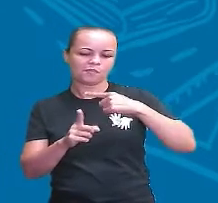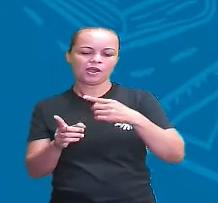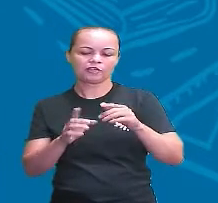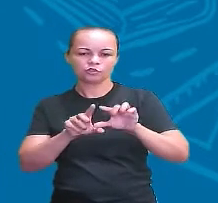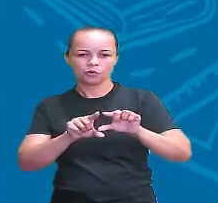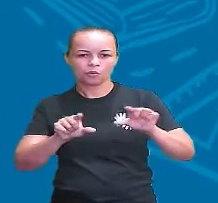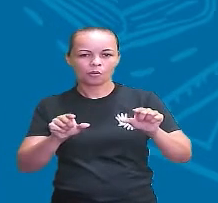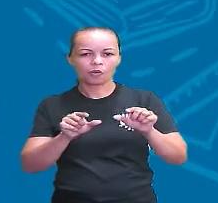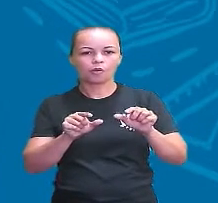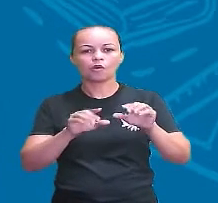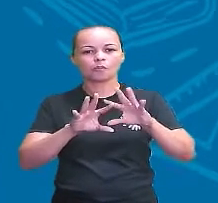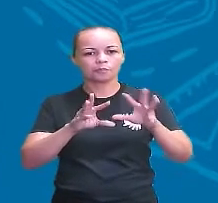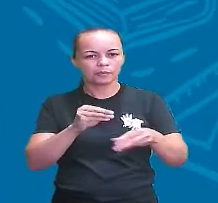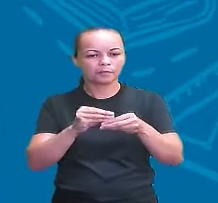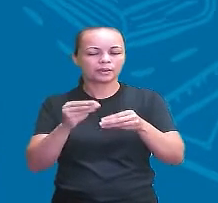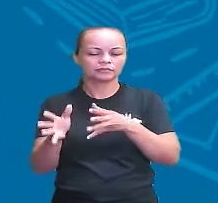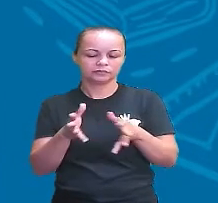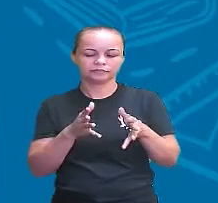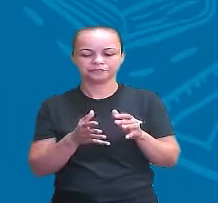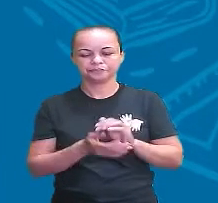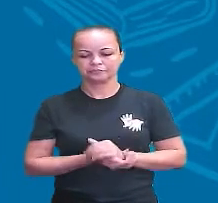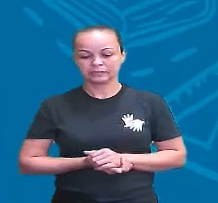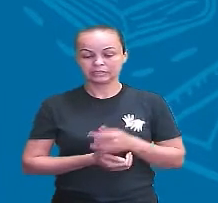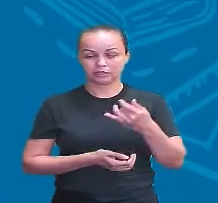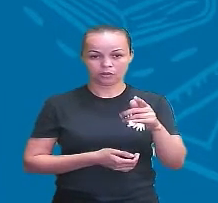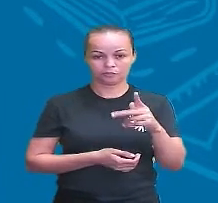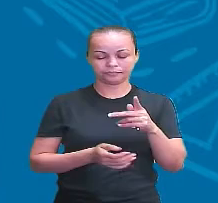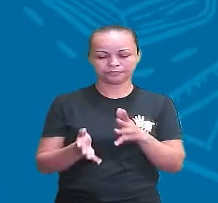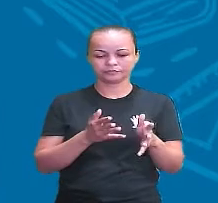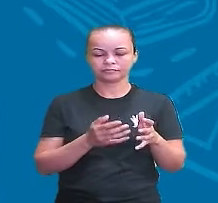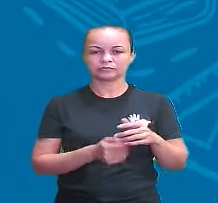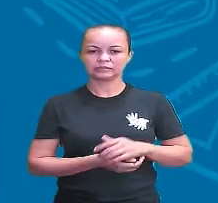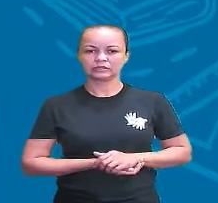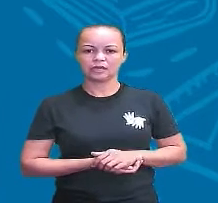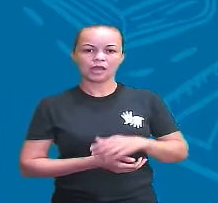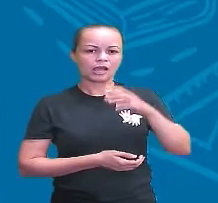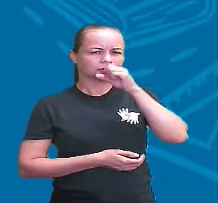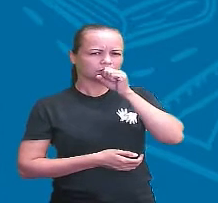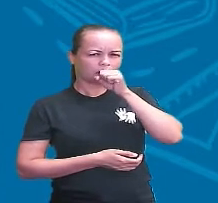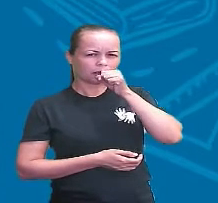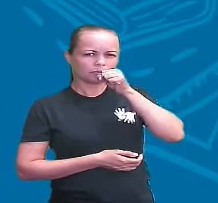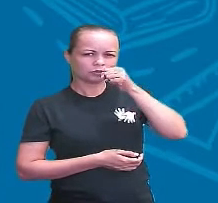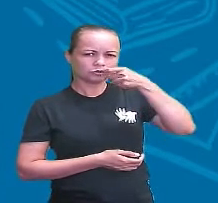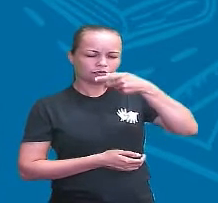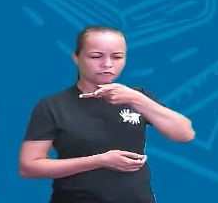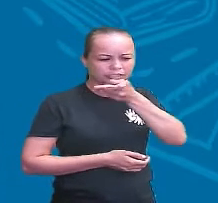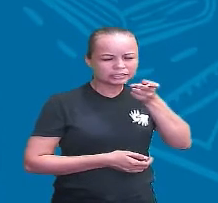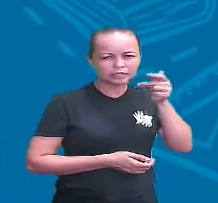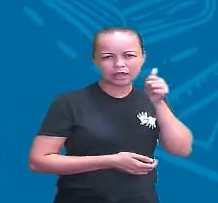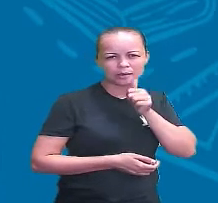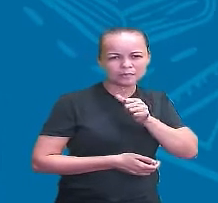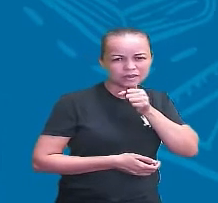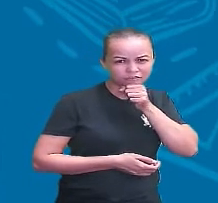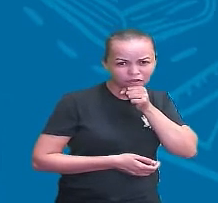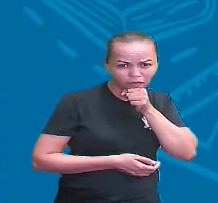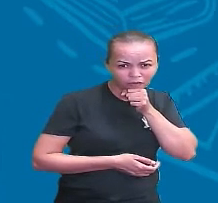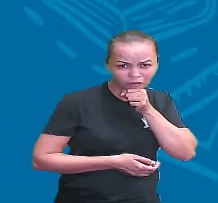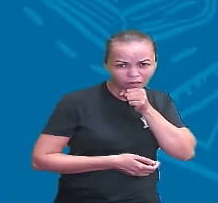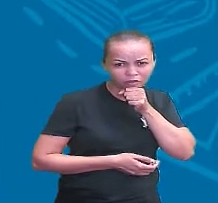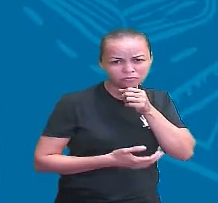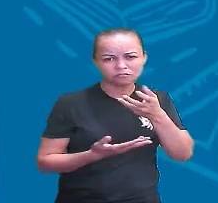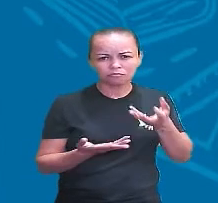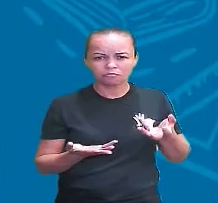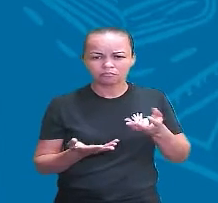my grandmother on Saturday? Ou seja, eu vou visitar a minha avó sábado. Agora, quero colocar